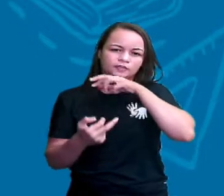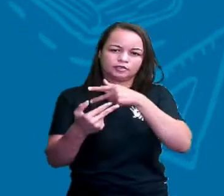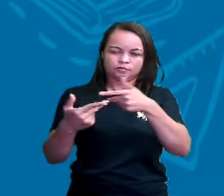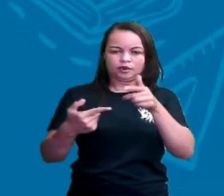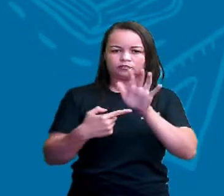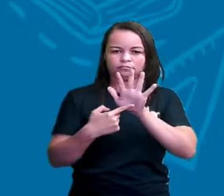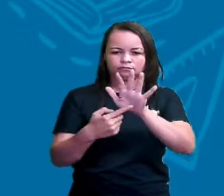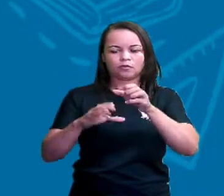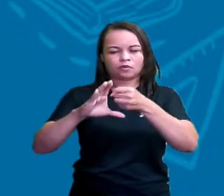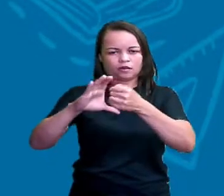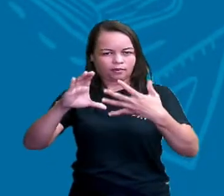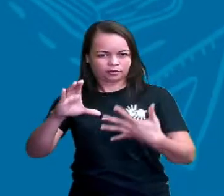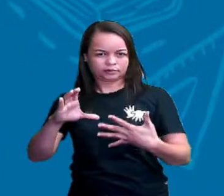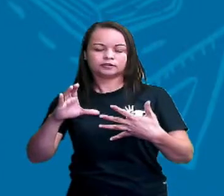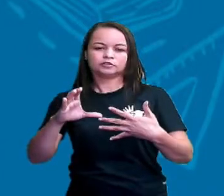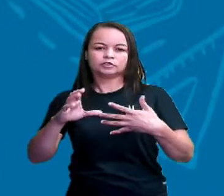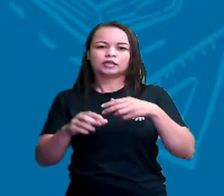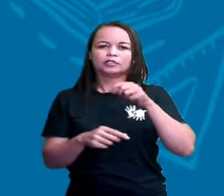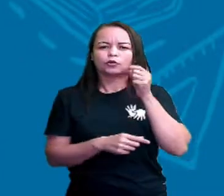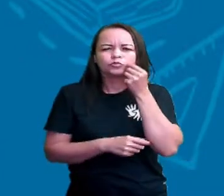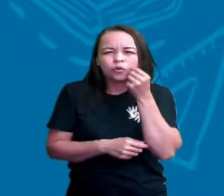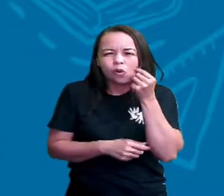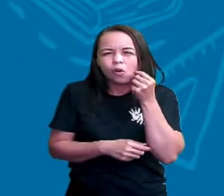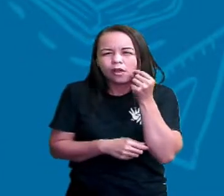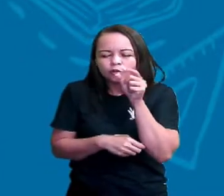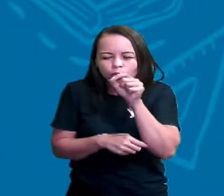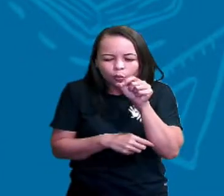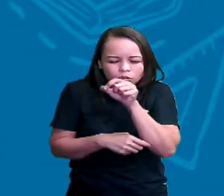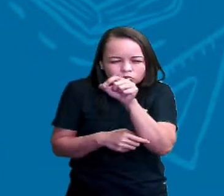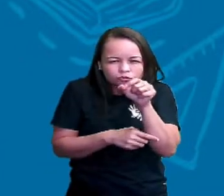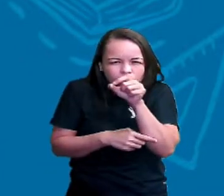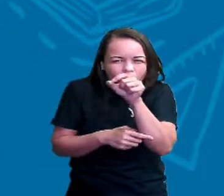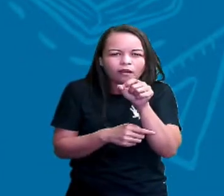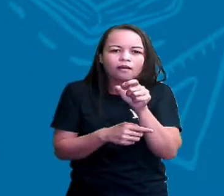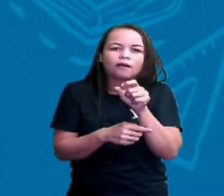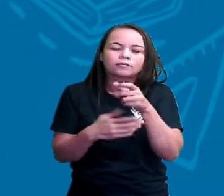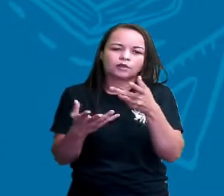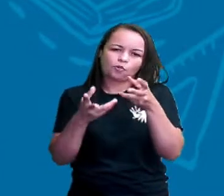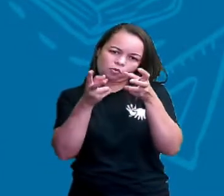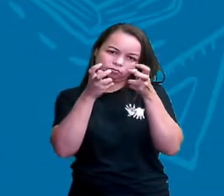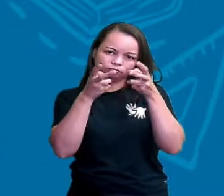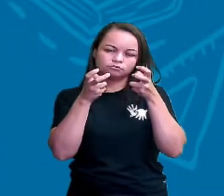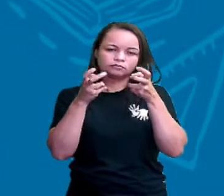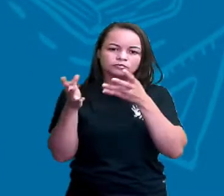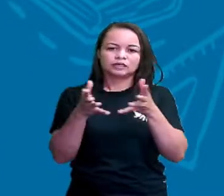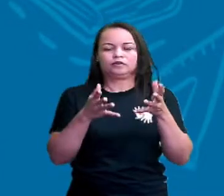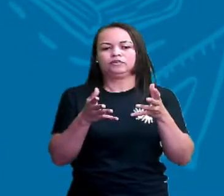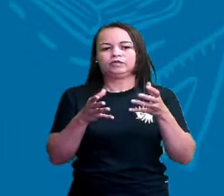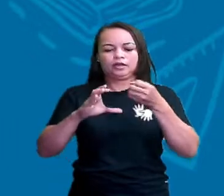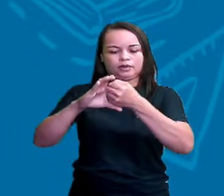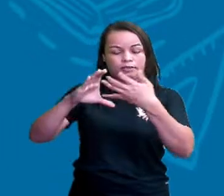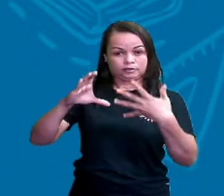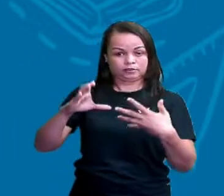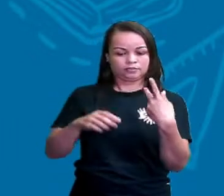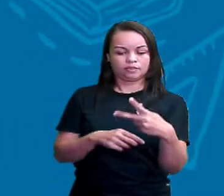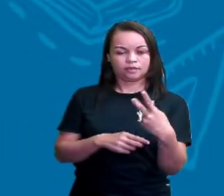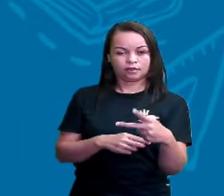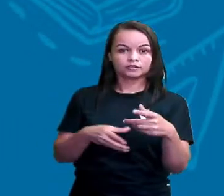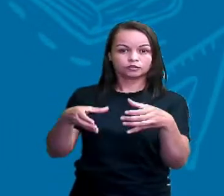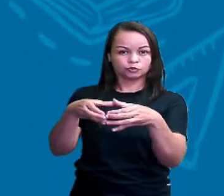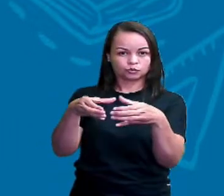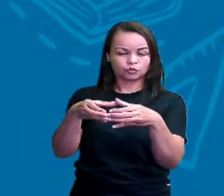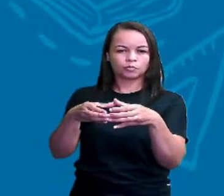essa característica de serem roedores, tá certo? Portanto, observem que de acordo com as características desses animais, a